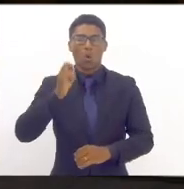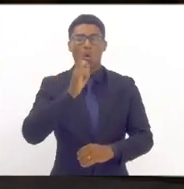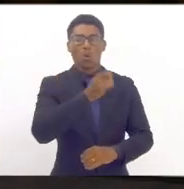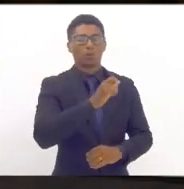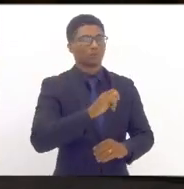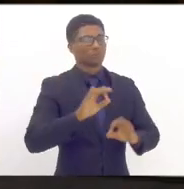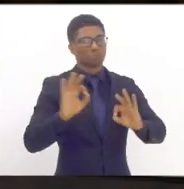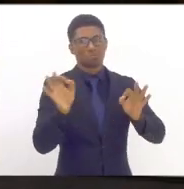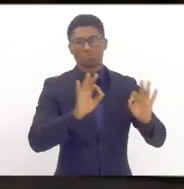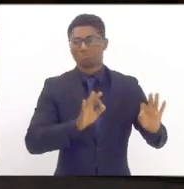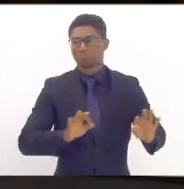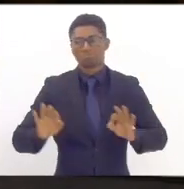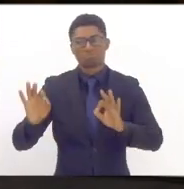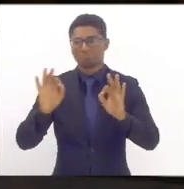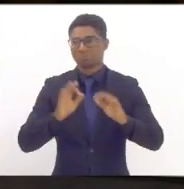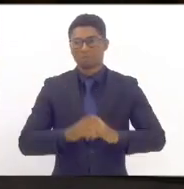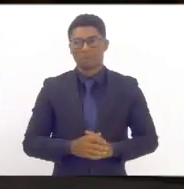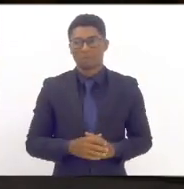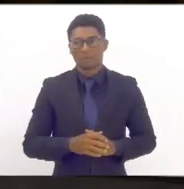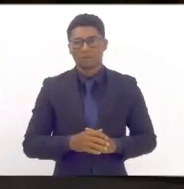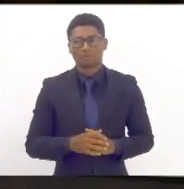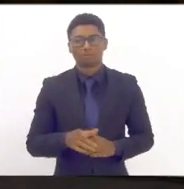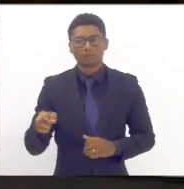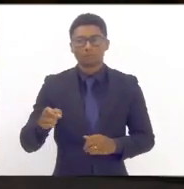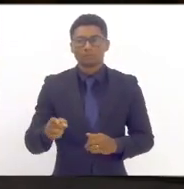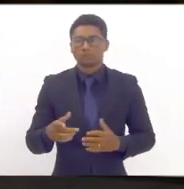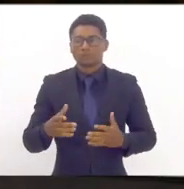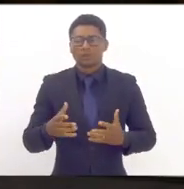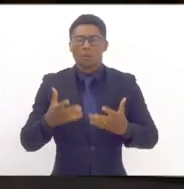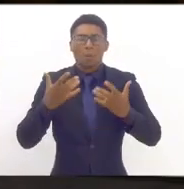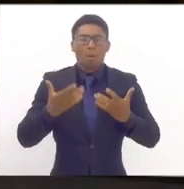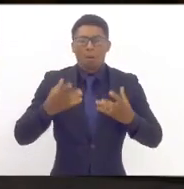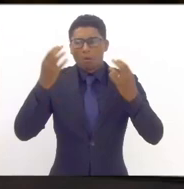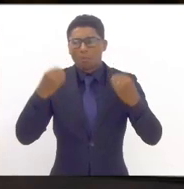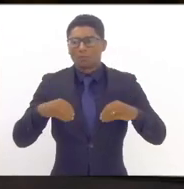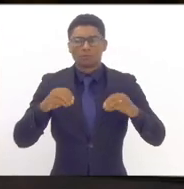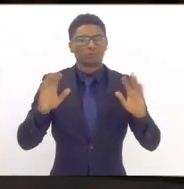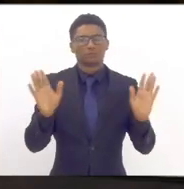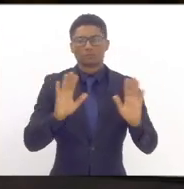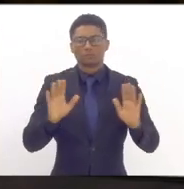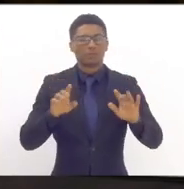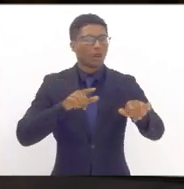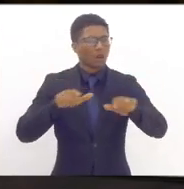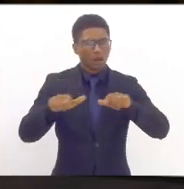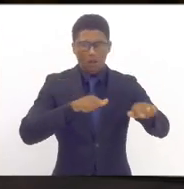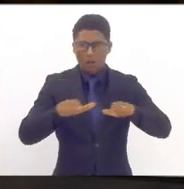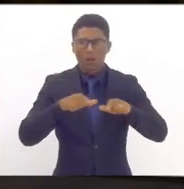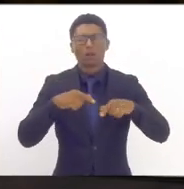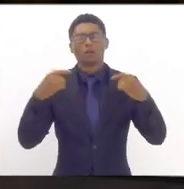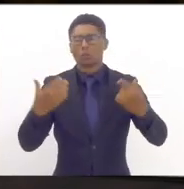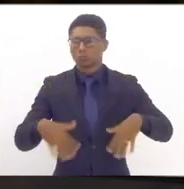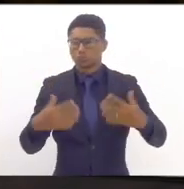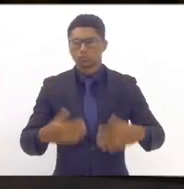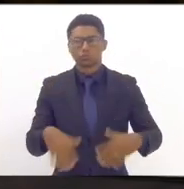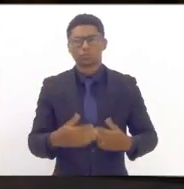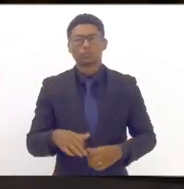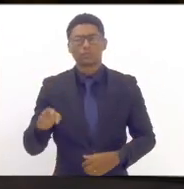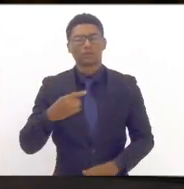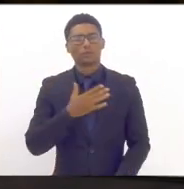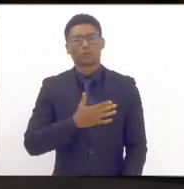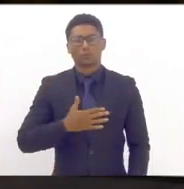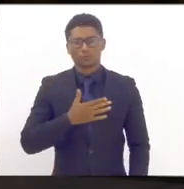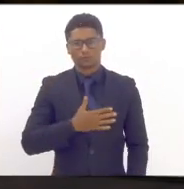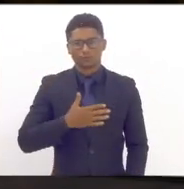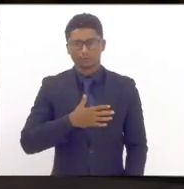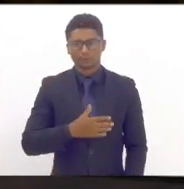ou quase. O Pedro é incansável, capaz de absorver uma carga de trabalho imensa como poucos. Gosta disso.